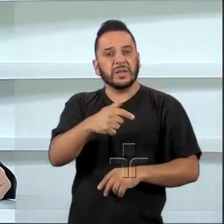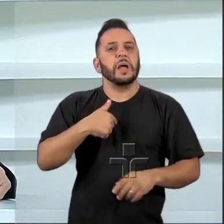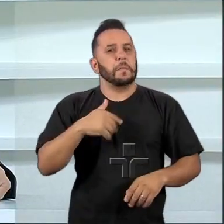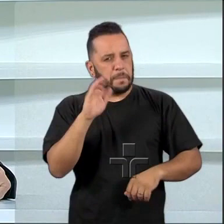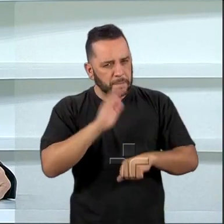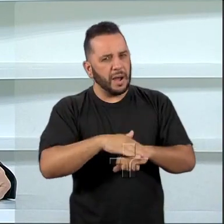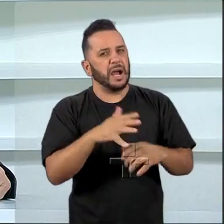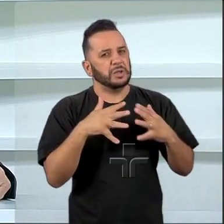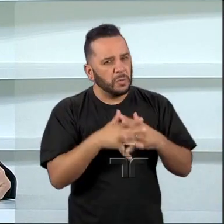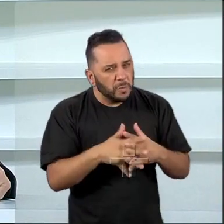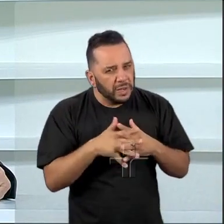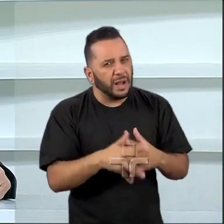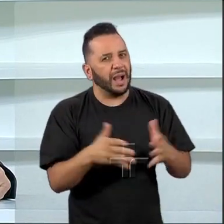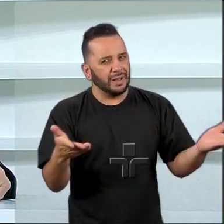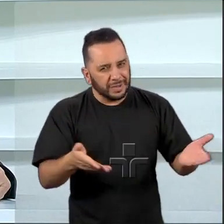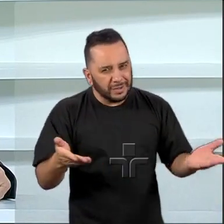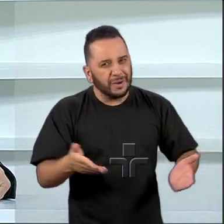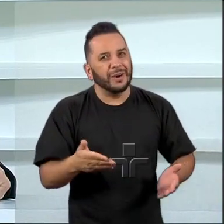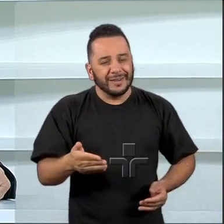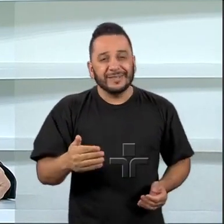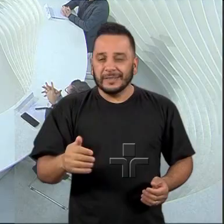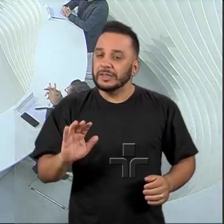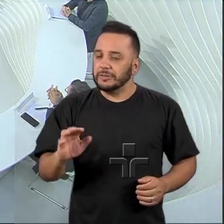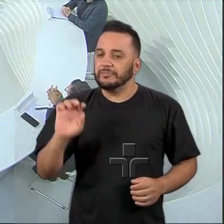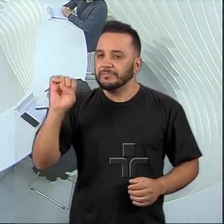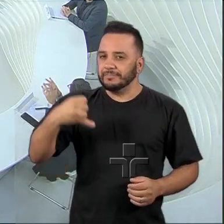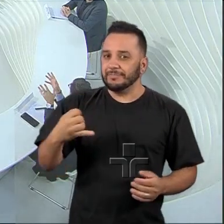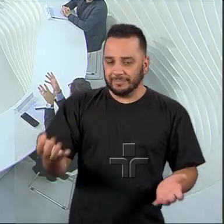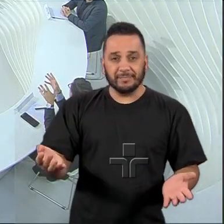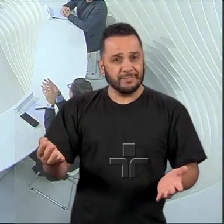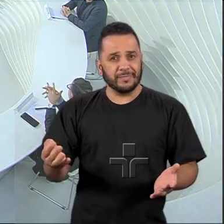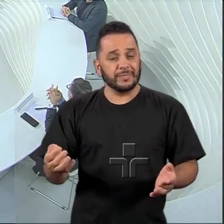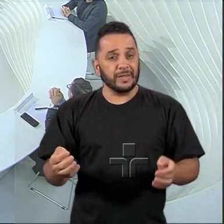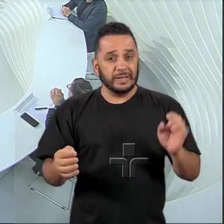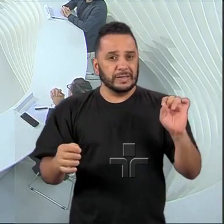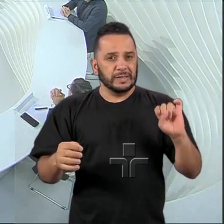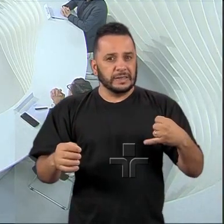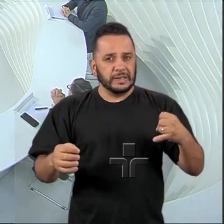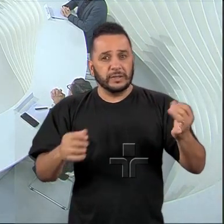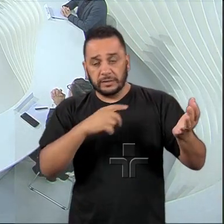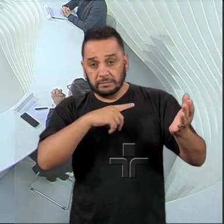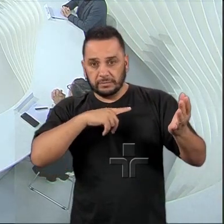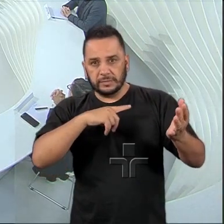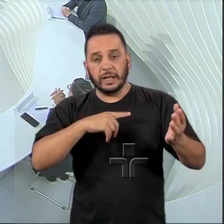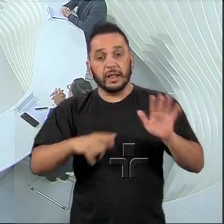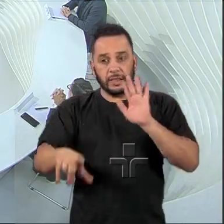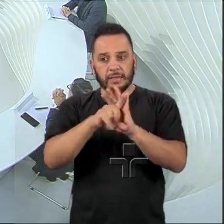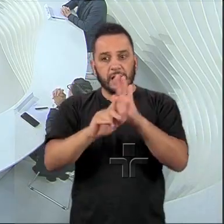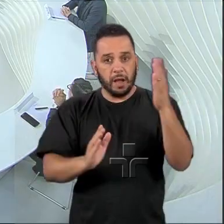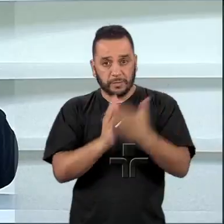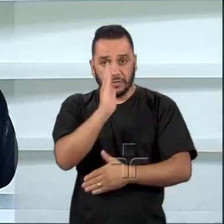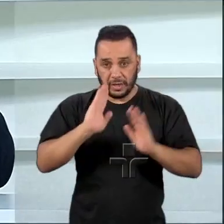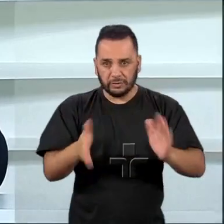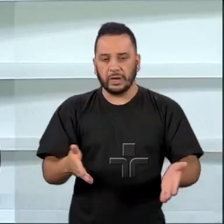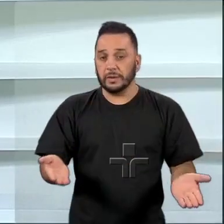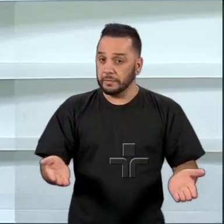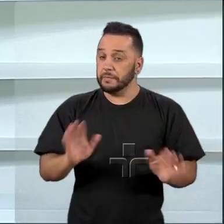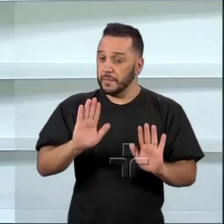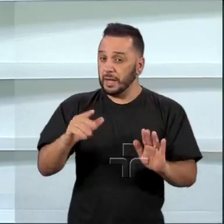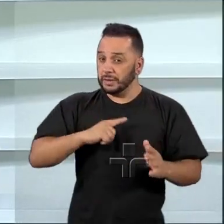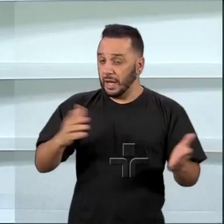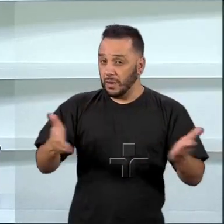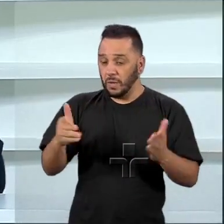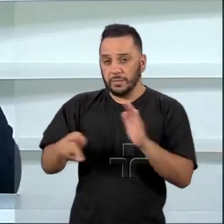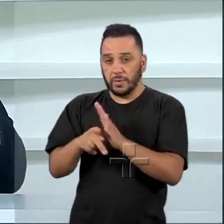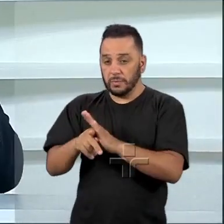cláusula de barreira. É claro, porque vai ser pior para a governabilidade também. Vai ser uma governabilidade mais difícil. A lei já está em vigor, né? Mas agora o Congresso pode